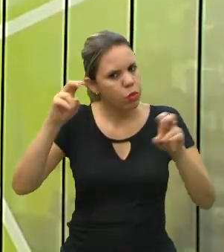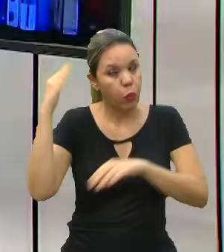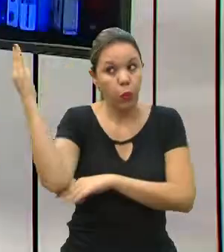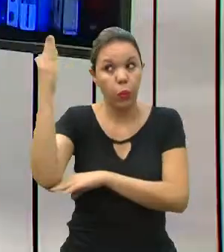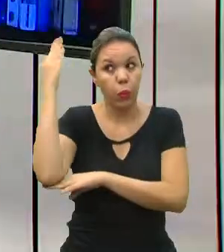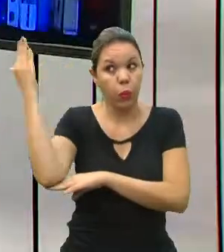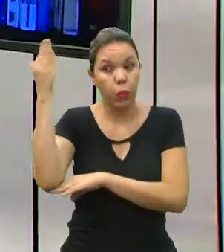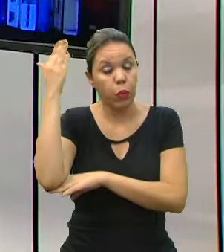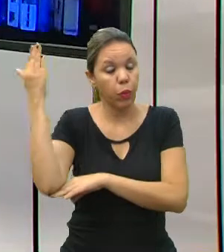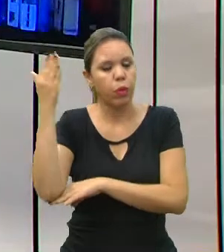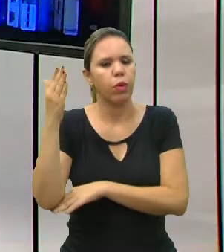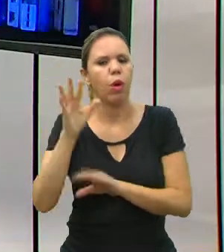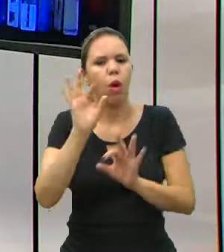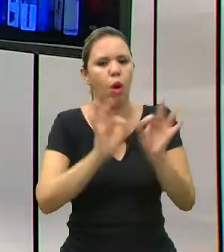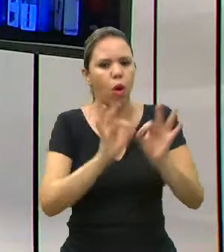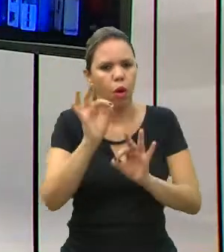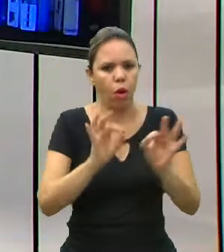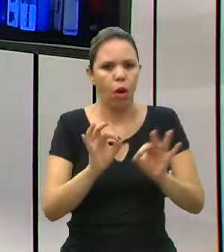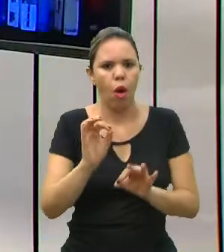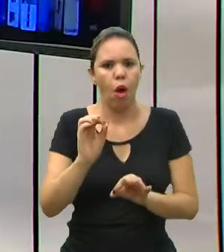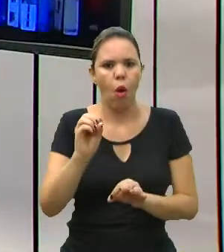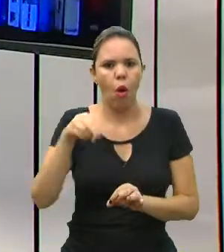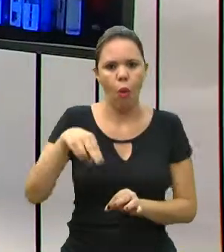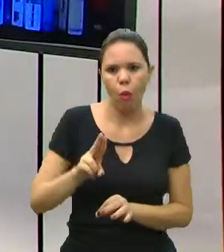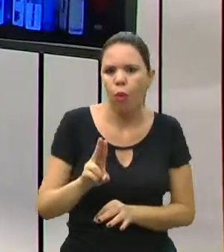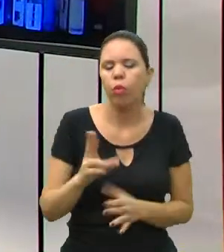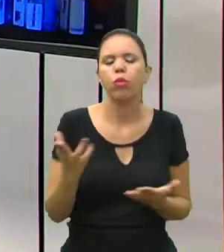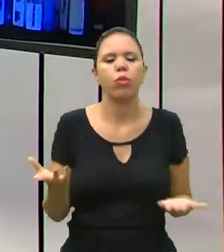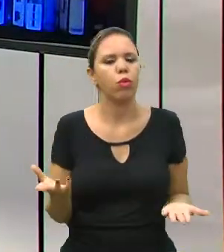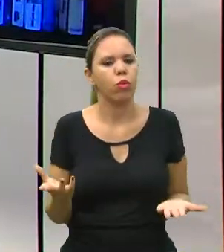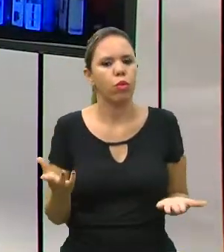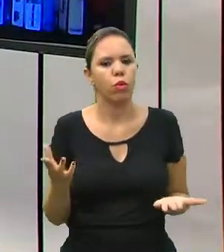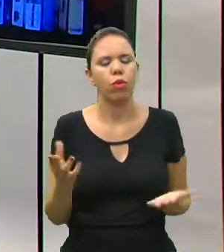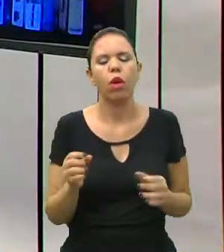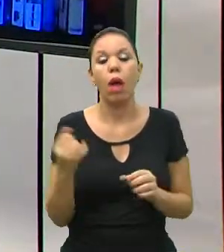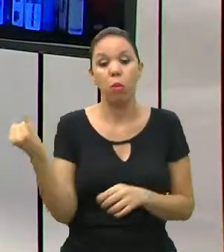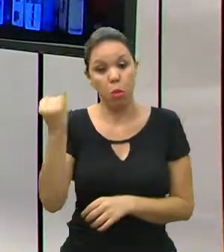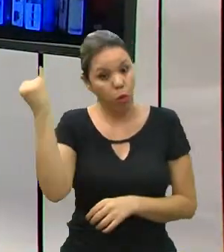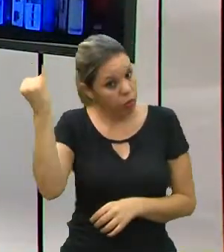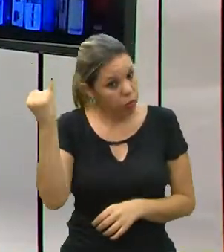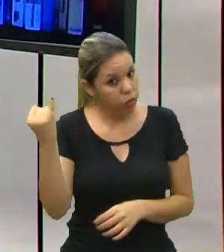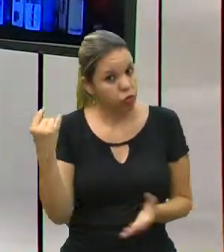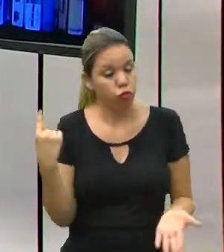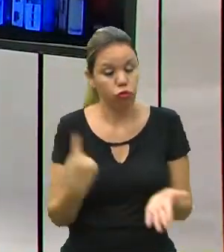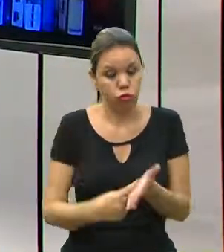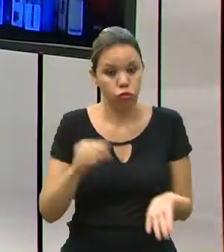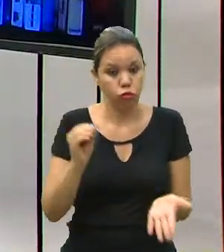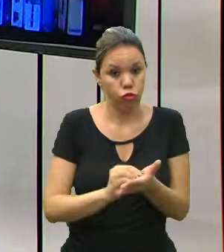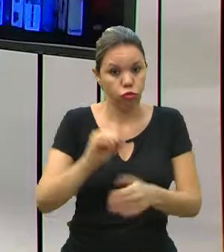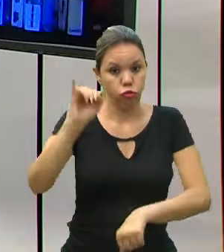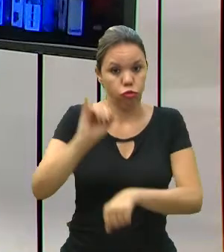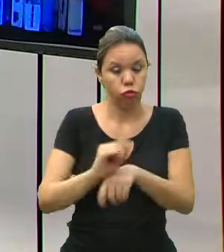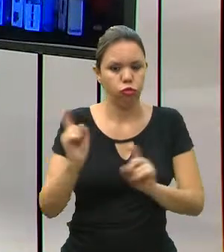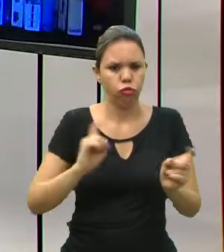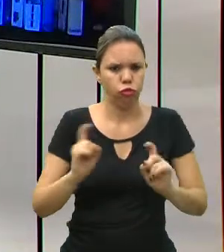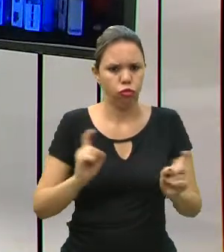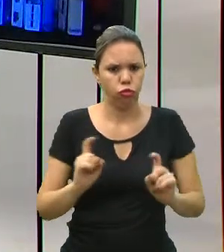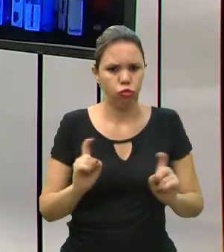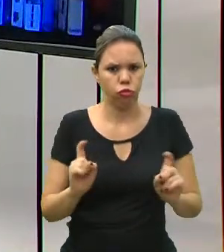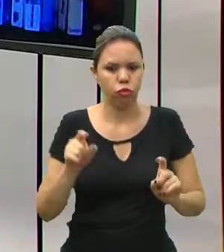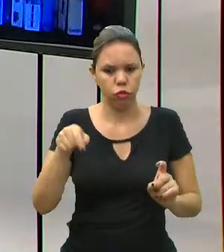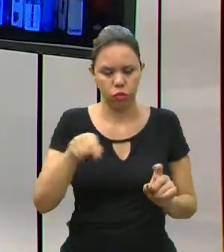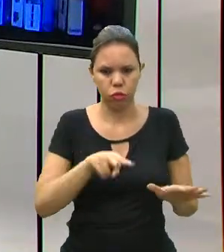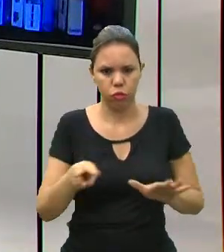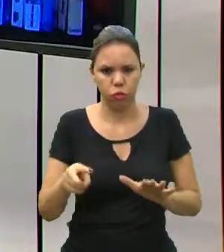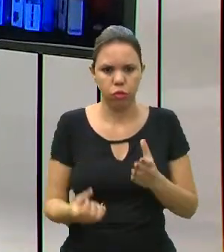Clima, promovida pela Organização das Nações Unidas, a ONU. E esse é um evento importantíssimo, né, na agenda internacional, e